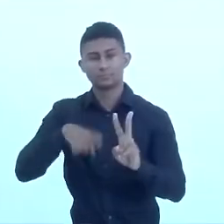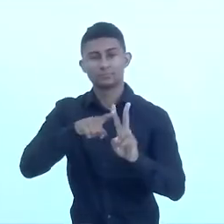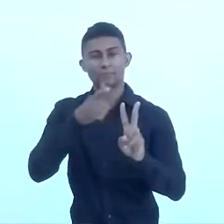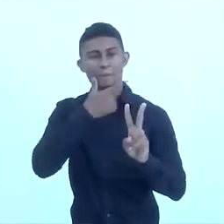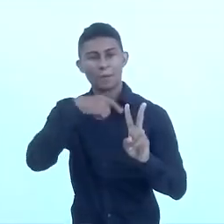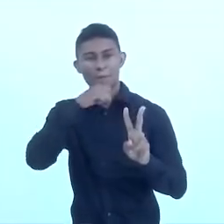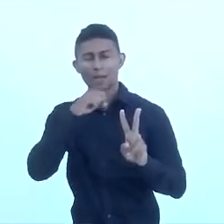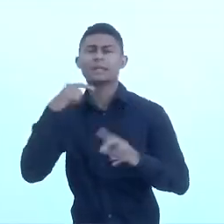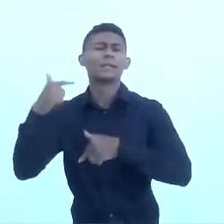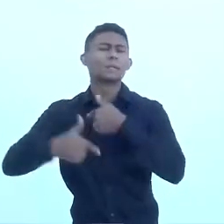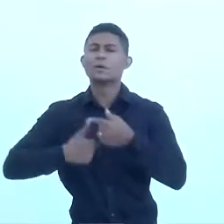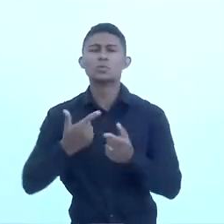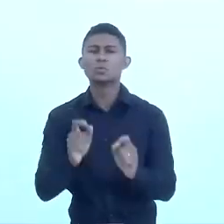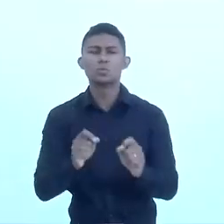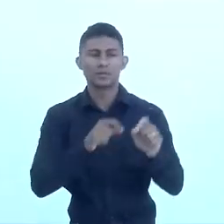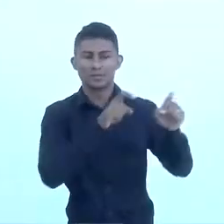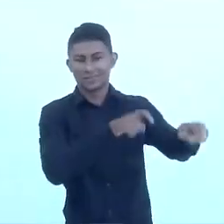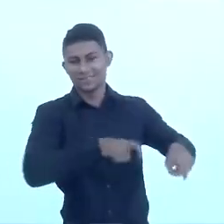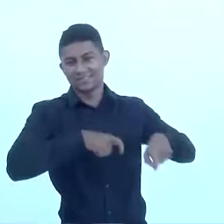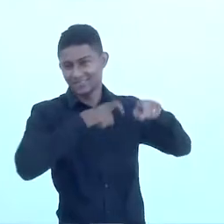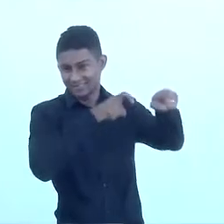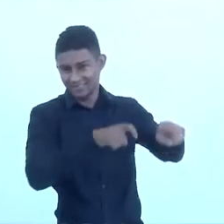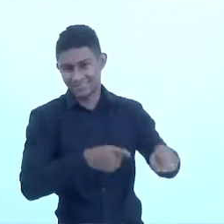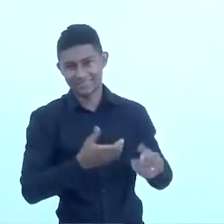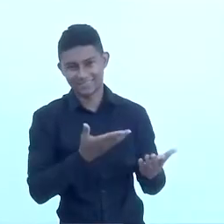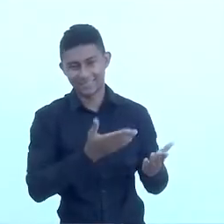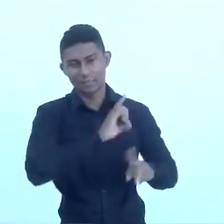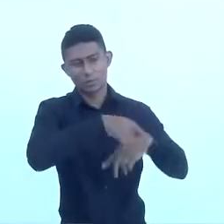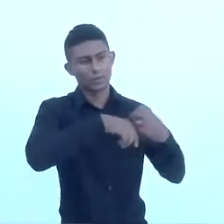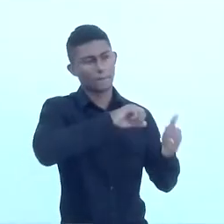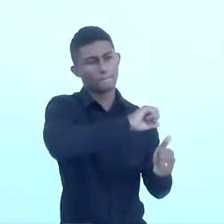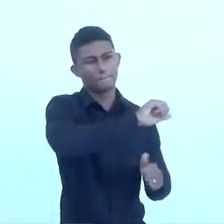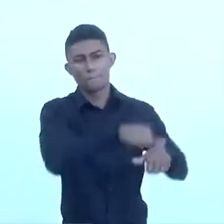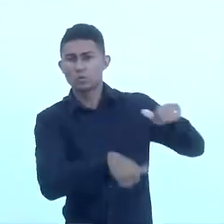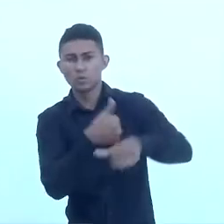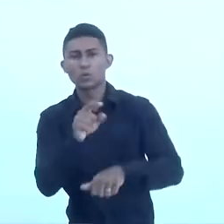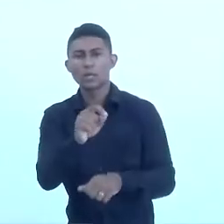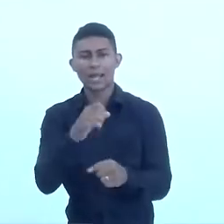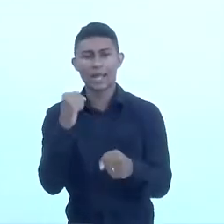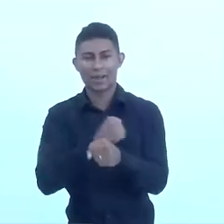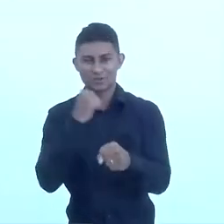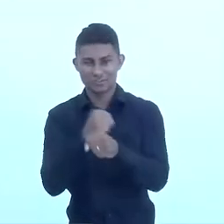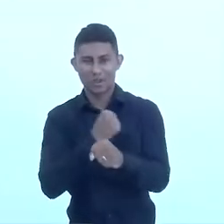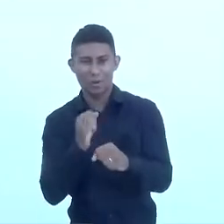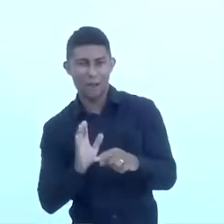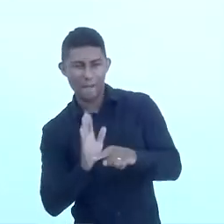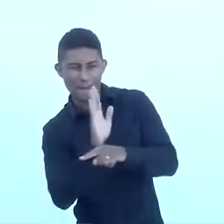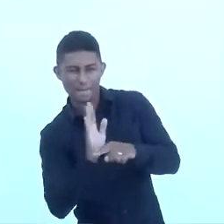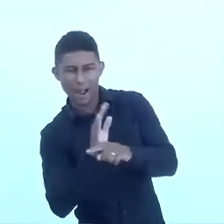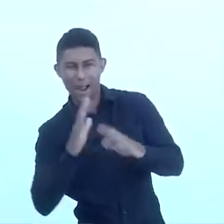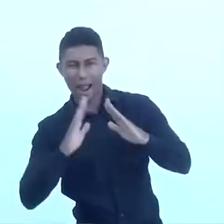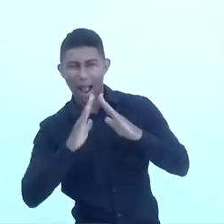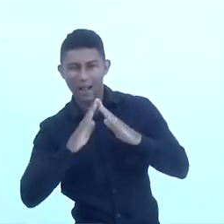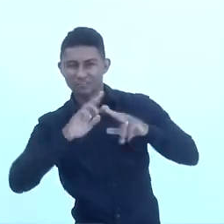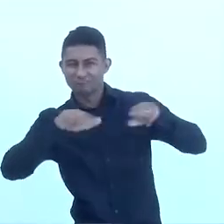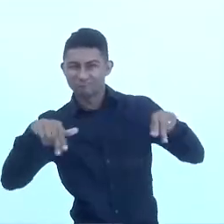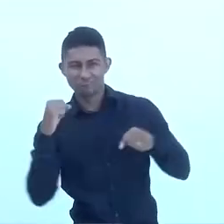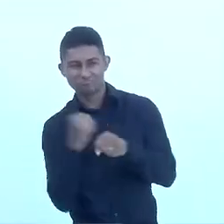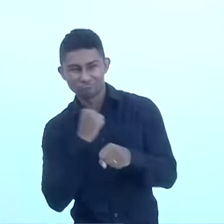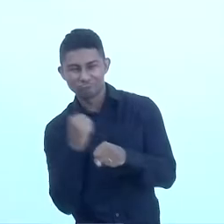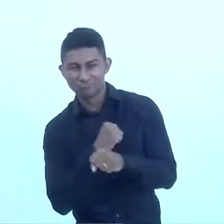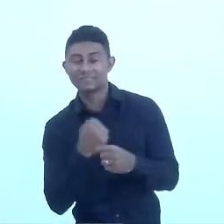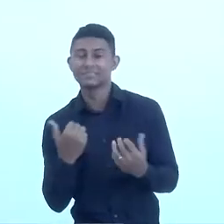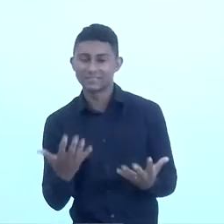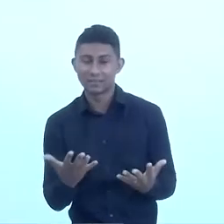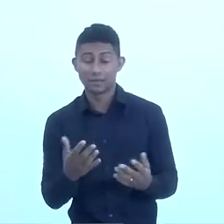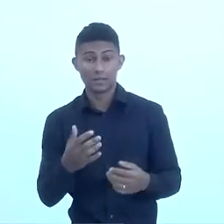era camponês, né? Trabalhava na roça. Depois ele passou a ser servente de pedreiro. Meu pai era servente de